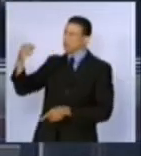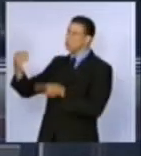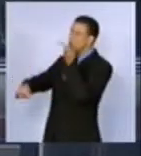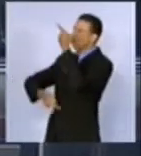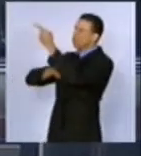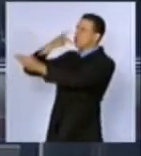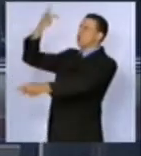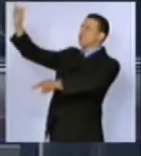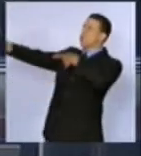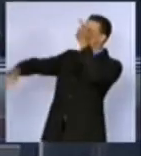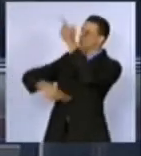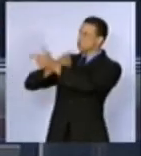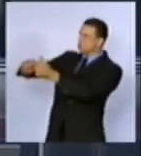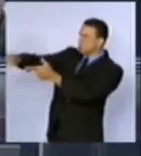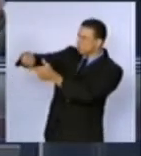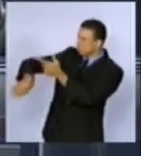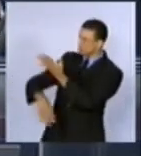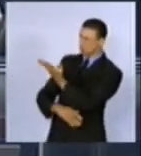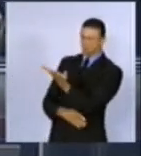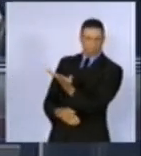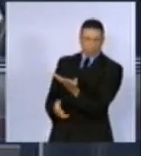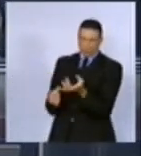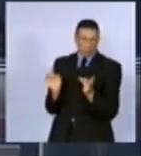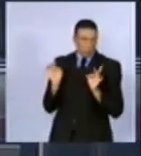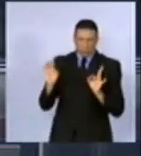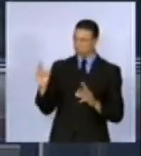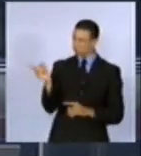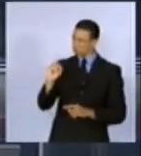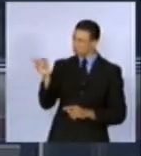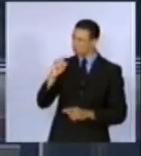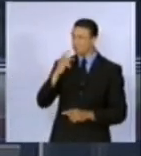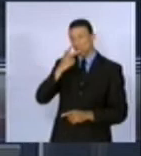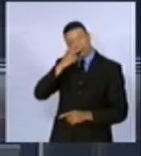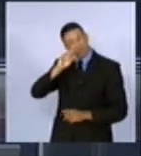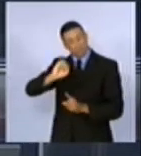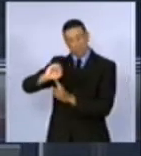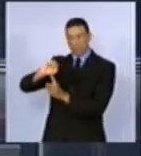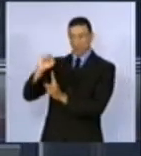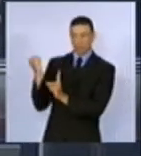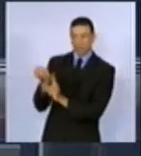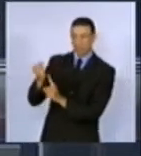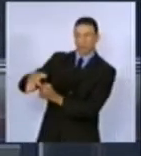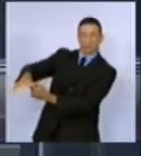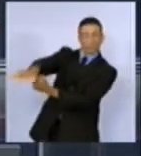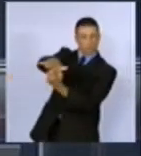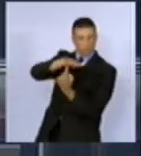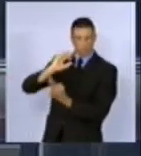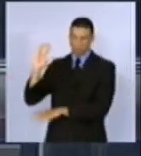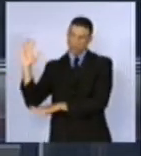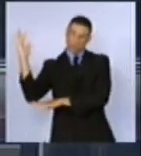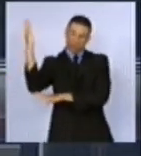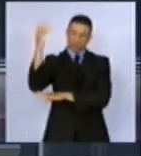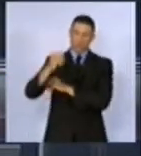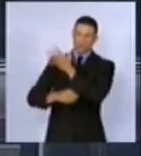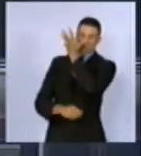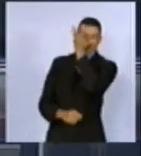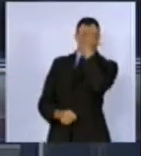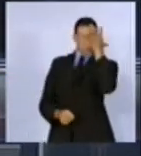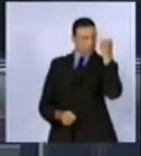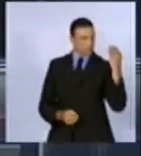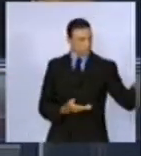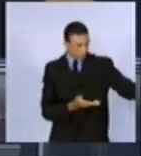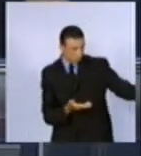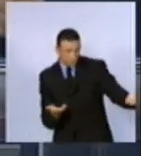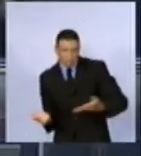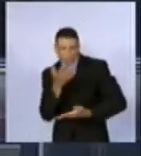mas para resolver as questões Econômica ambientais e esquecer de convidar os trabalhador